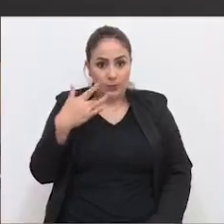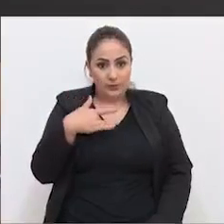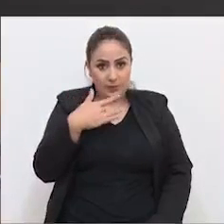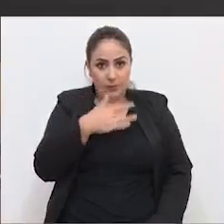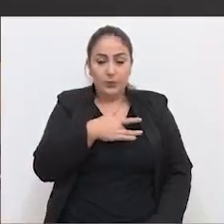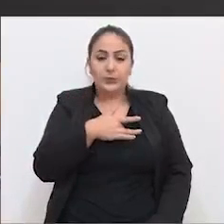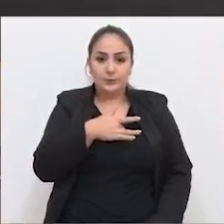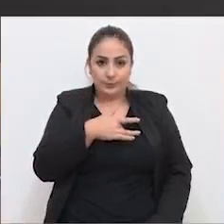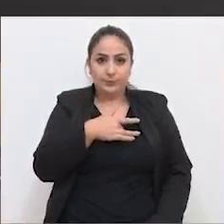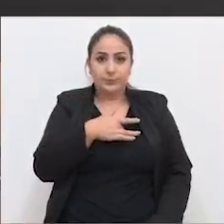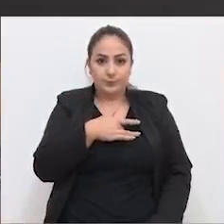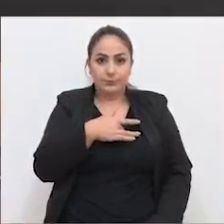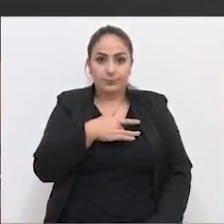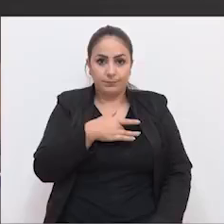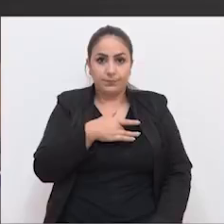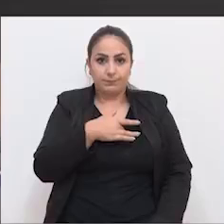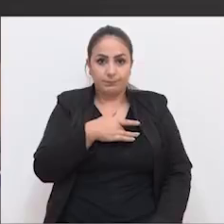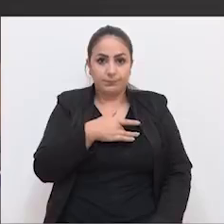boa saúde,